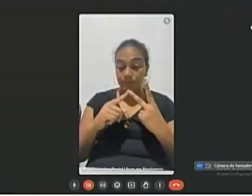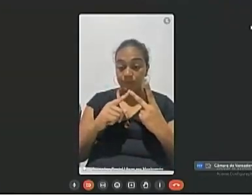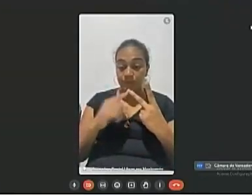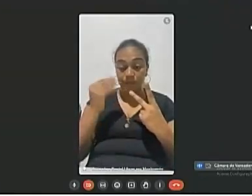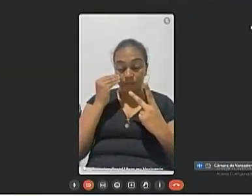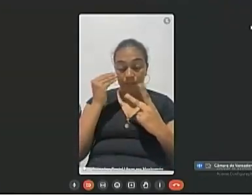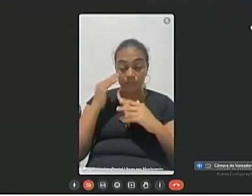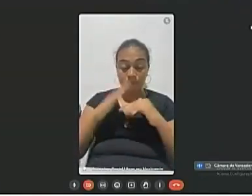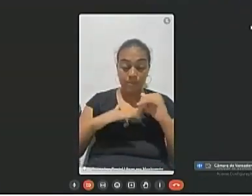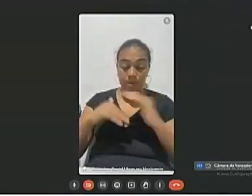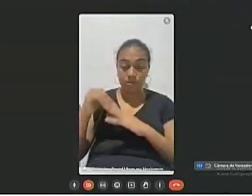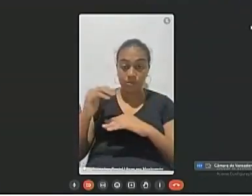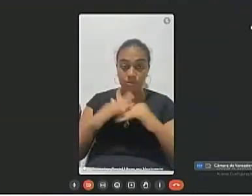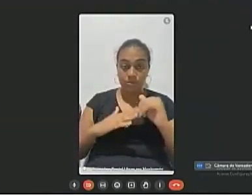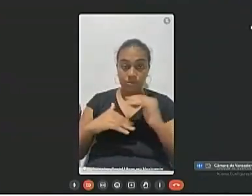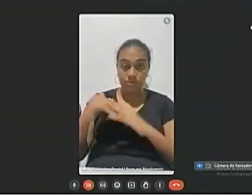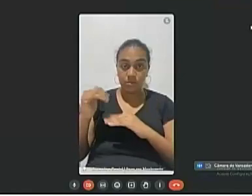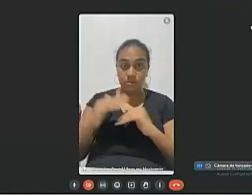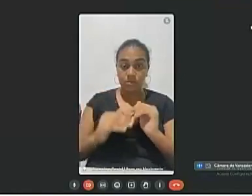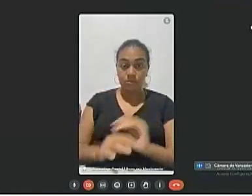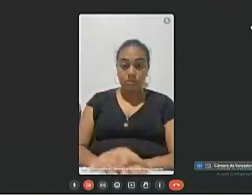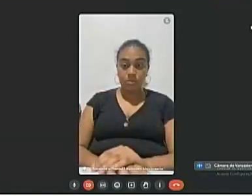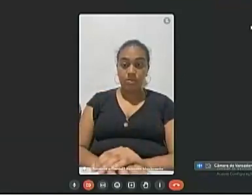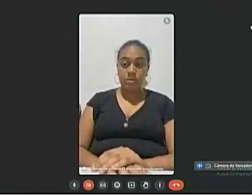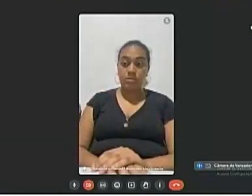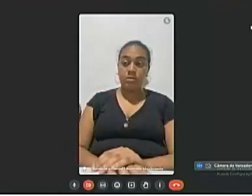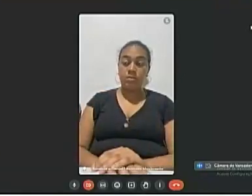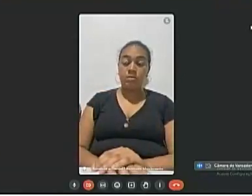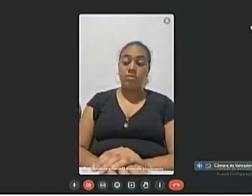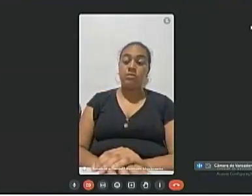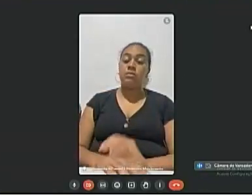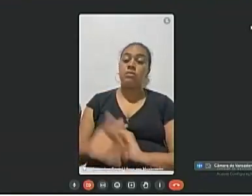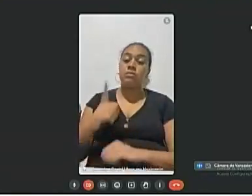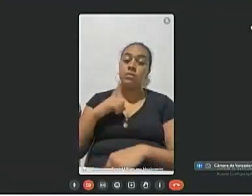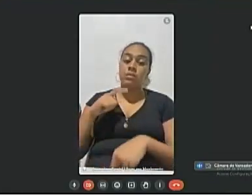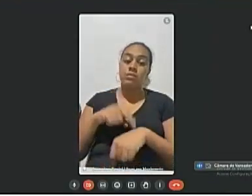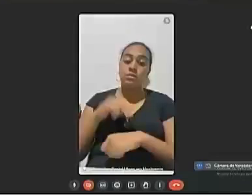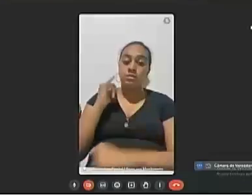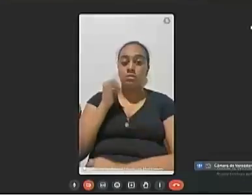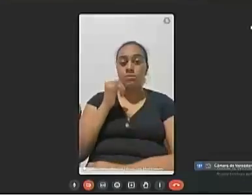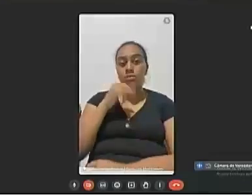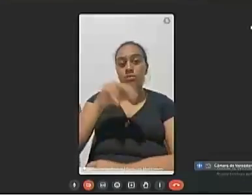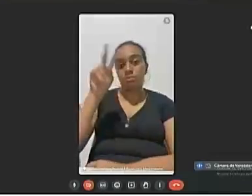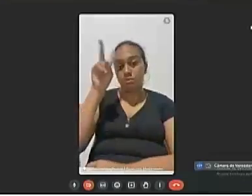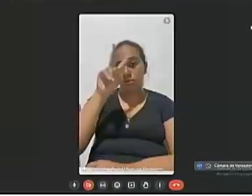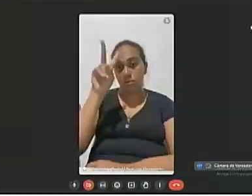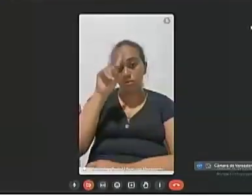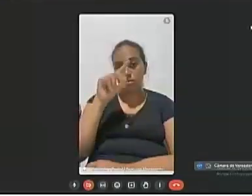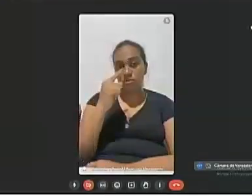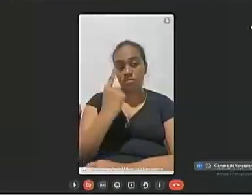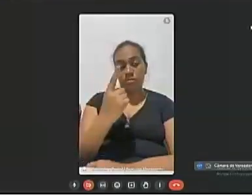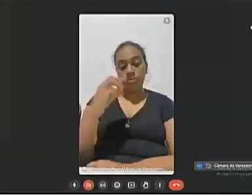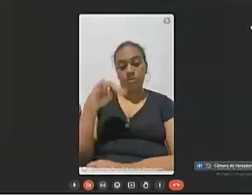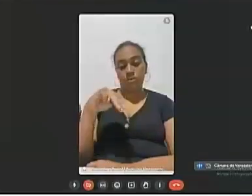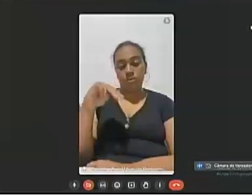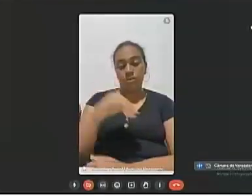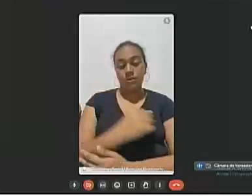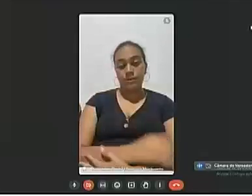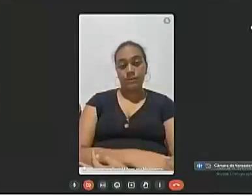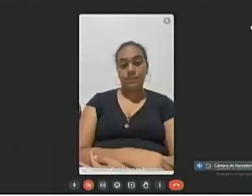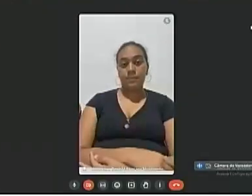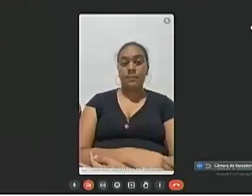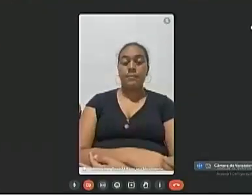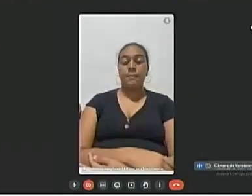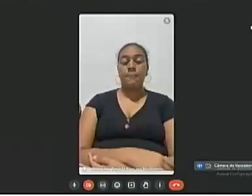ajudante. Eu acho que eu estou meu tempo aqui sob controle, eu vou só contar uma história para vocês. Então, só tenho mais 1 minuto. Quando a gente